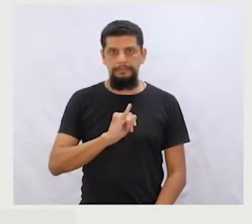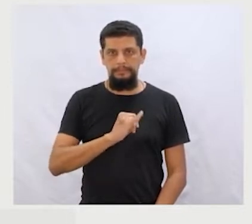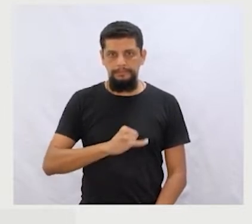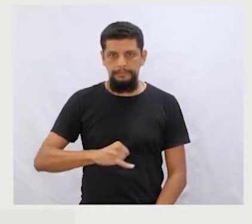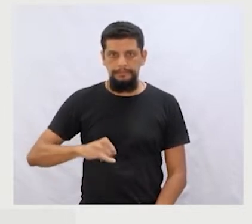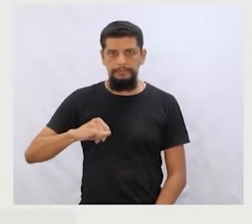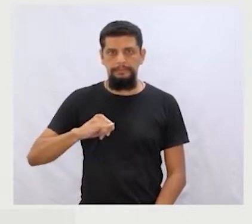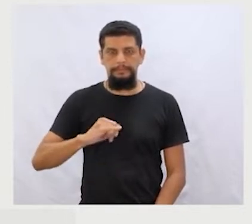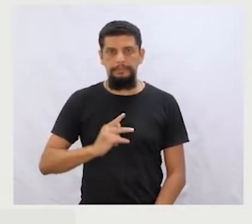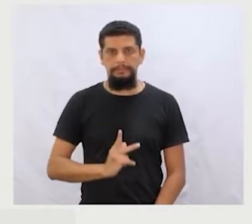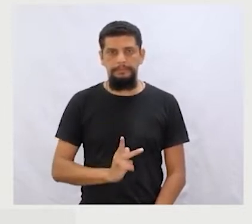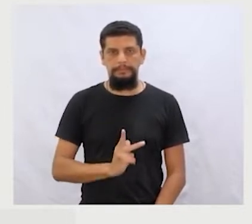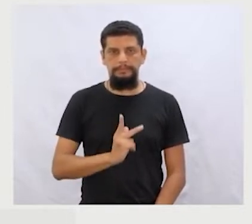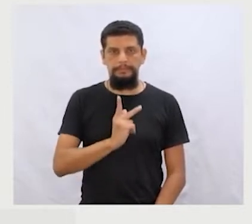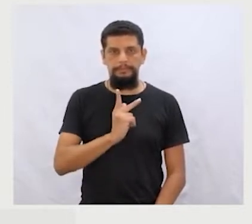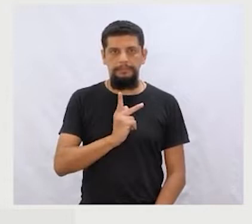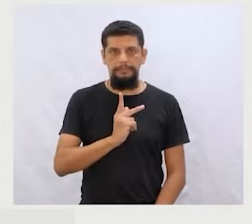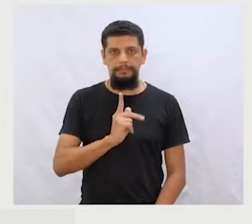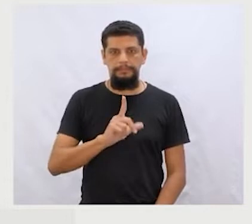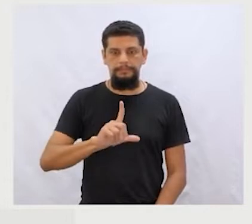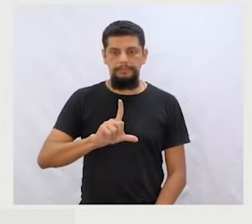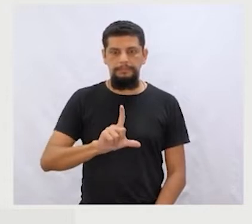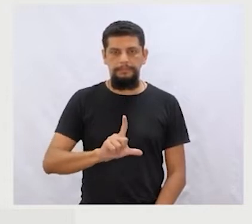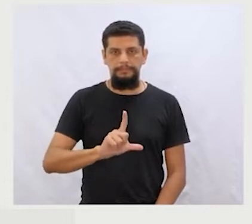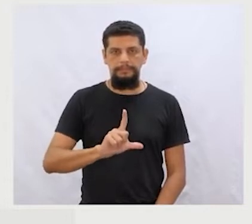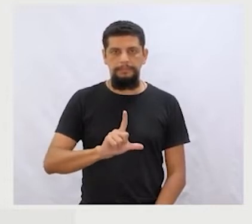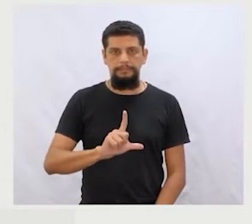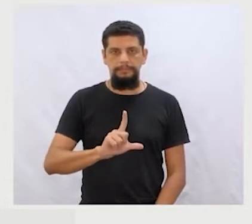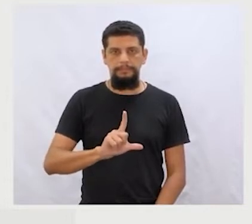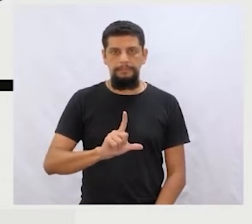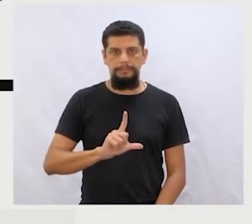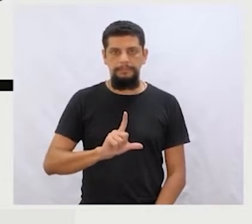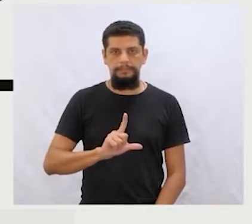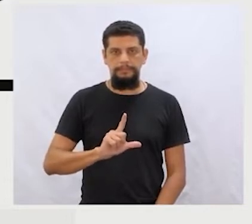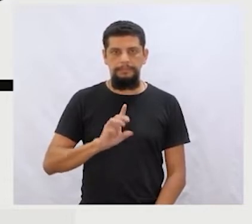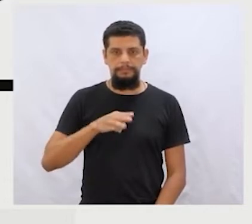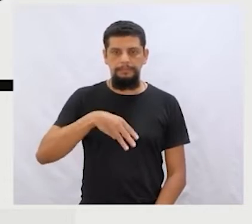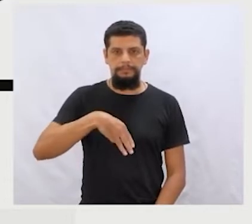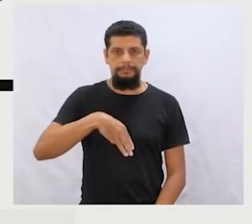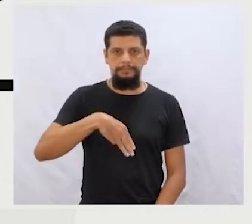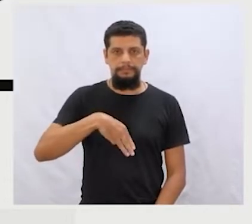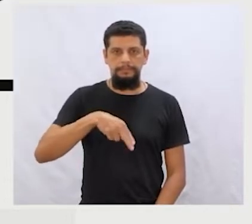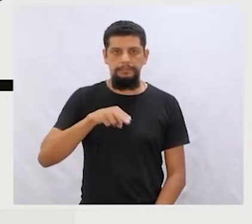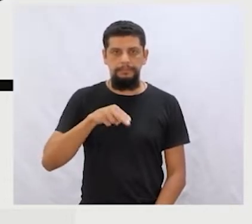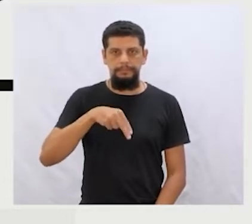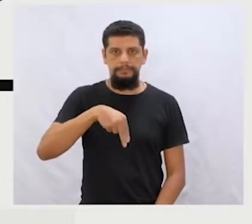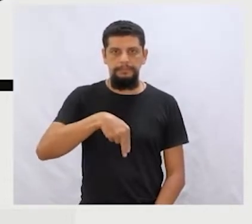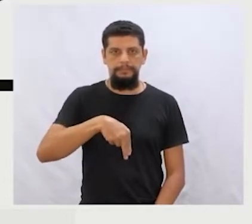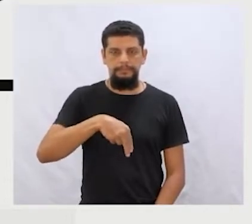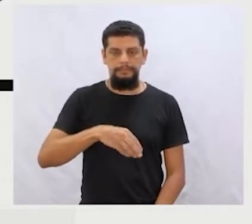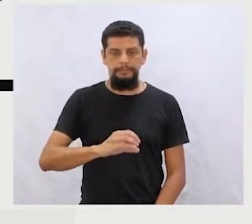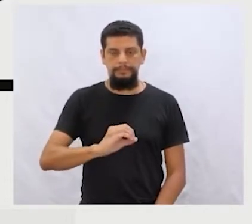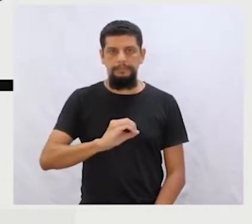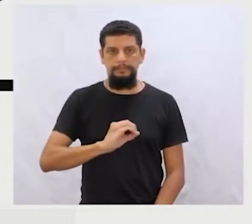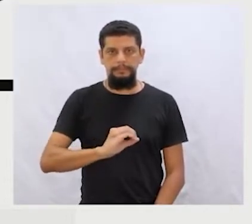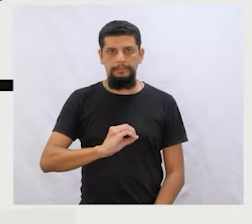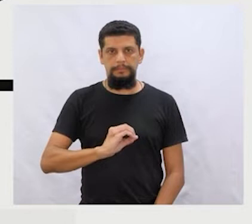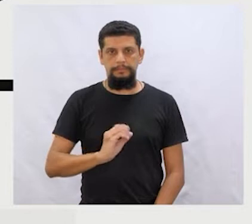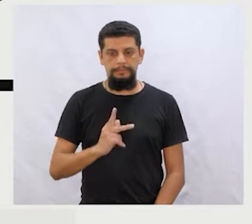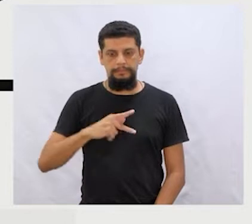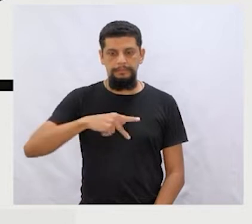I, J, K, L, M,